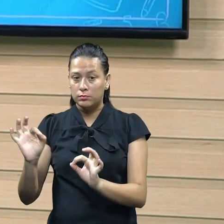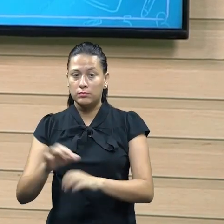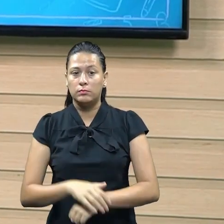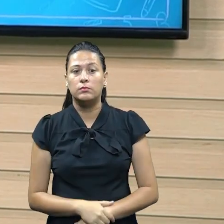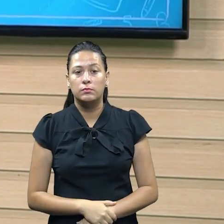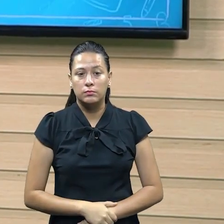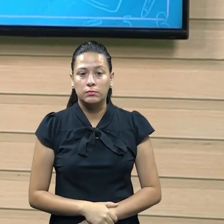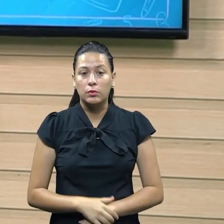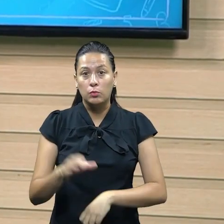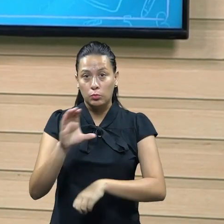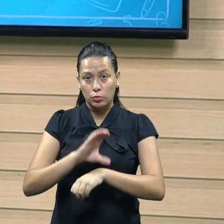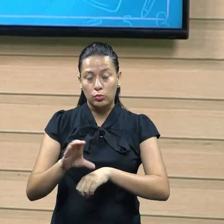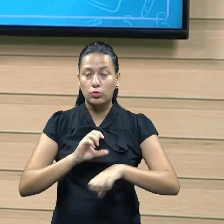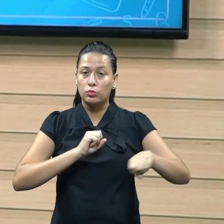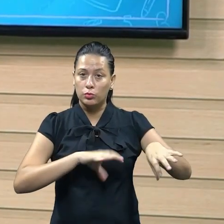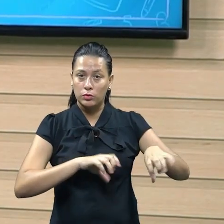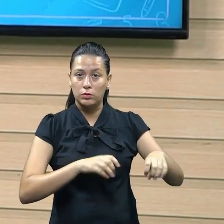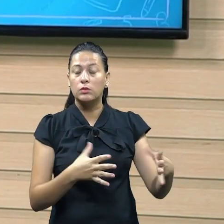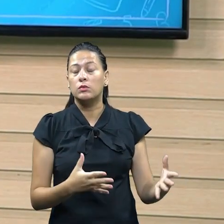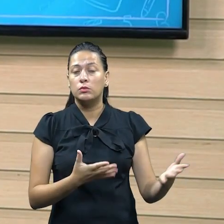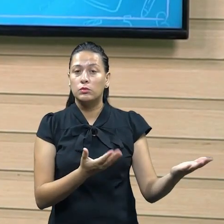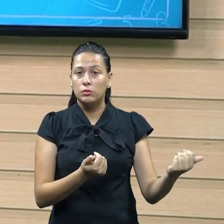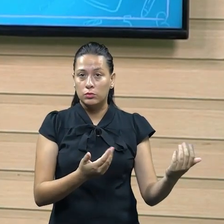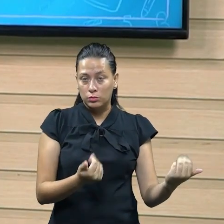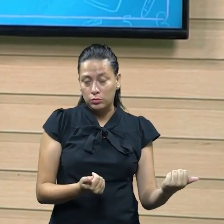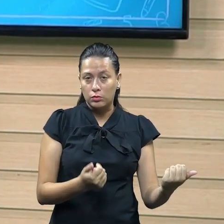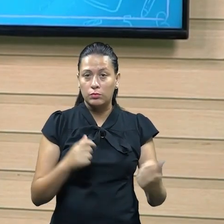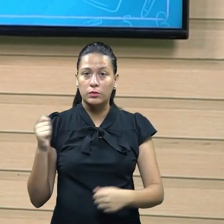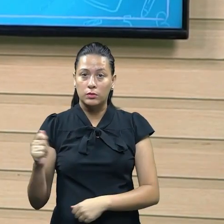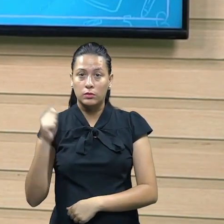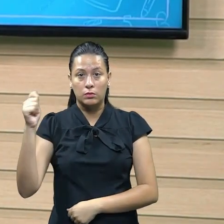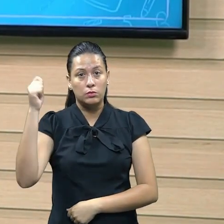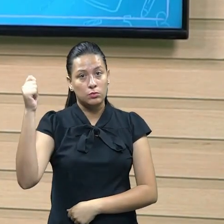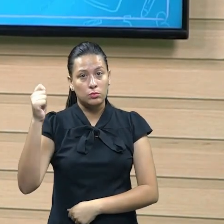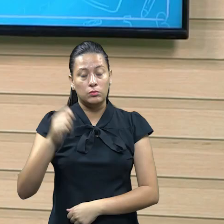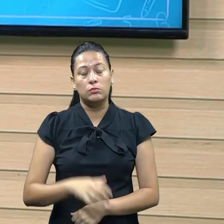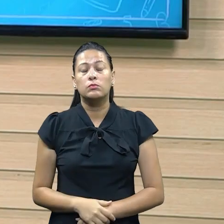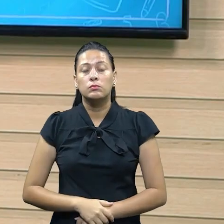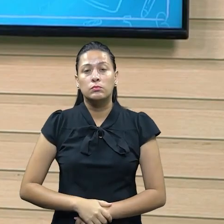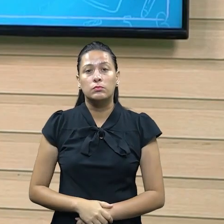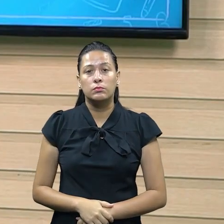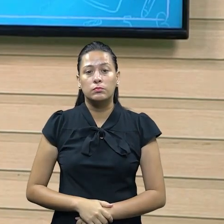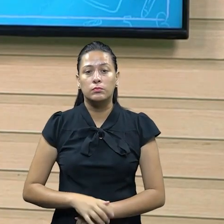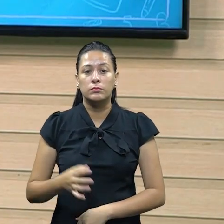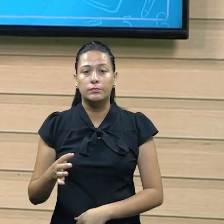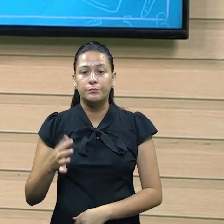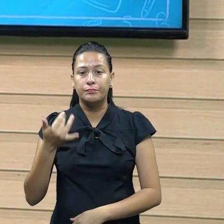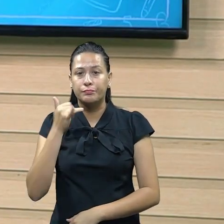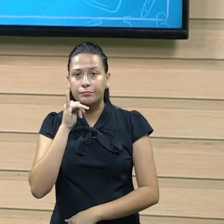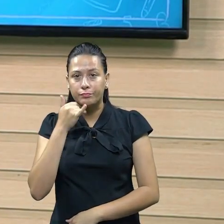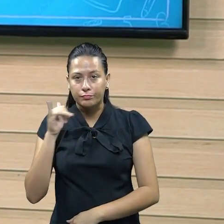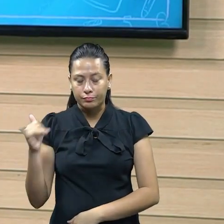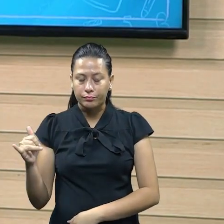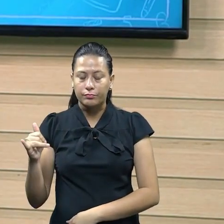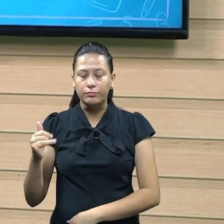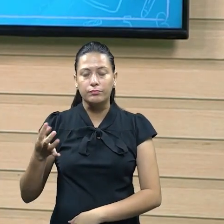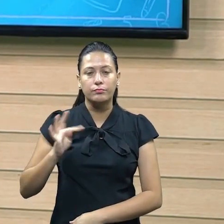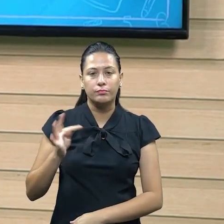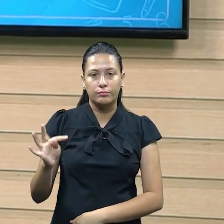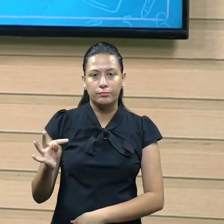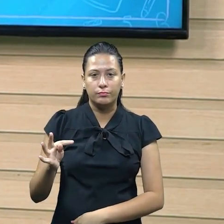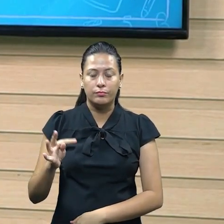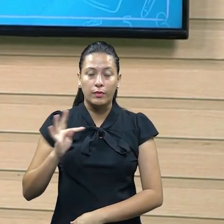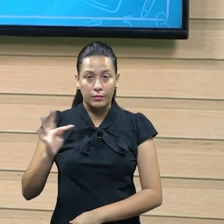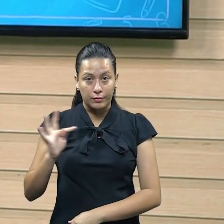curso EJA EAD em Técnico em Eletrotécnica. Essa é a nossa segunda aula. Na primeira aula, nós